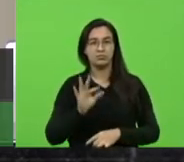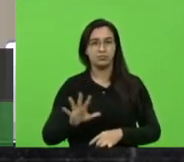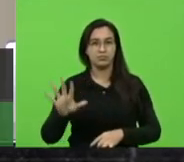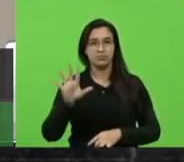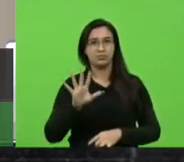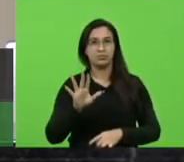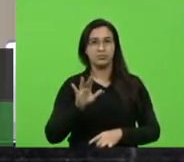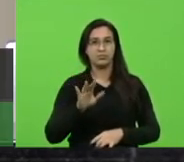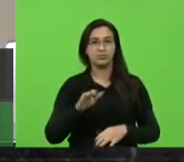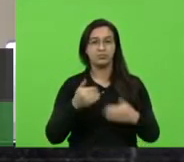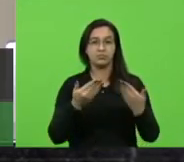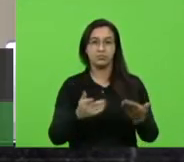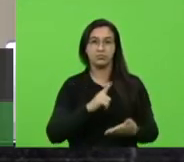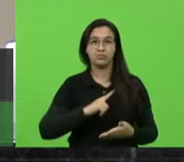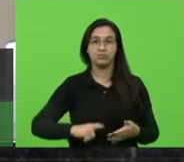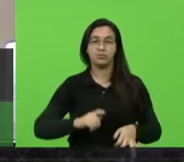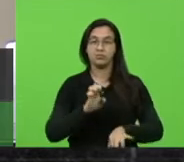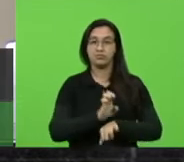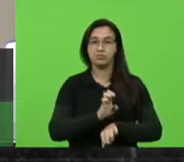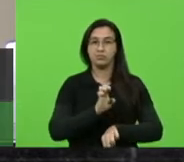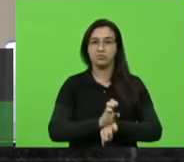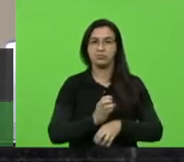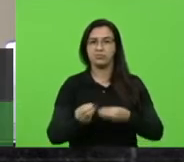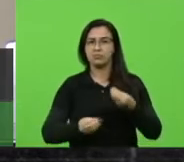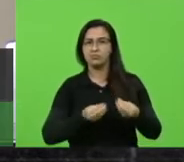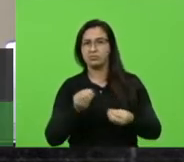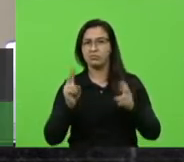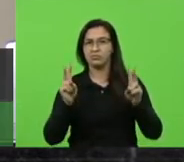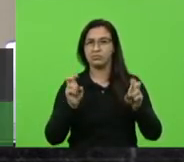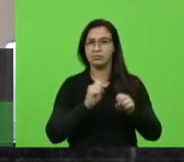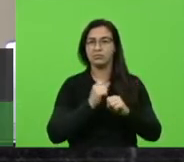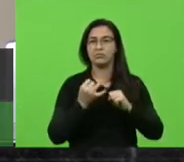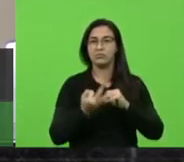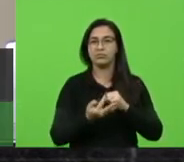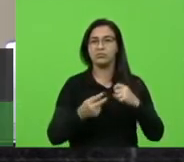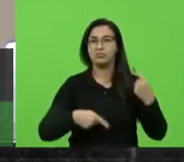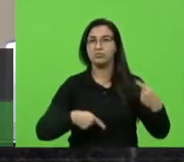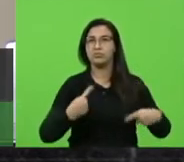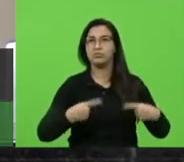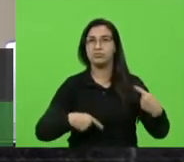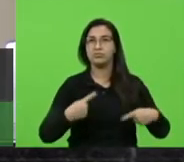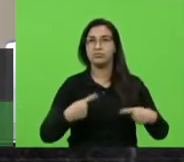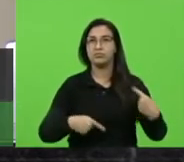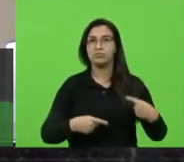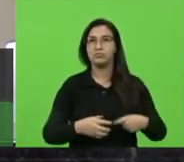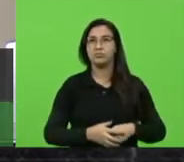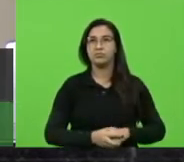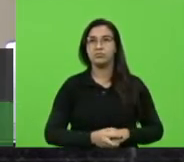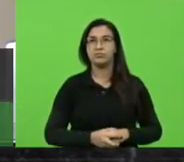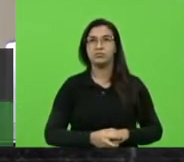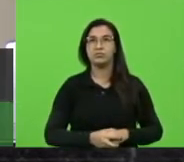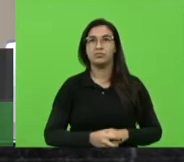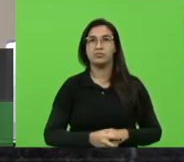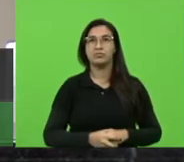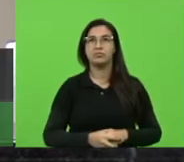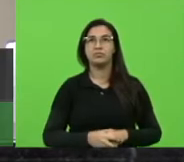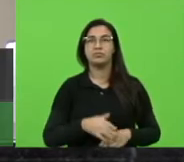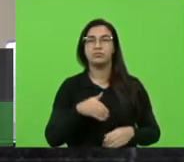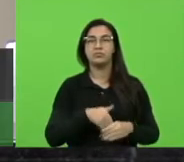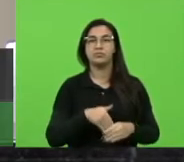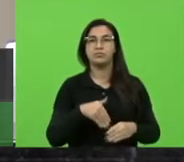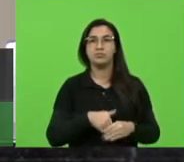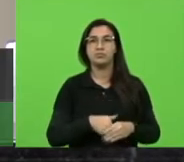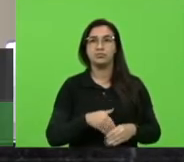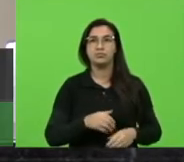Estado relacionado à questão do coronavírus. Em discussão. Não havendo quem queira discutir, em votação.